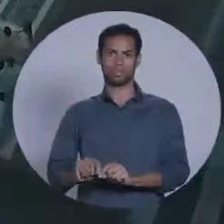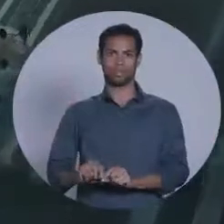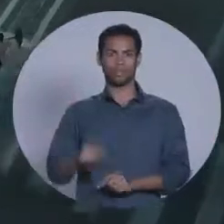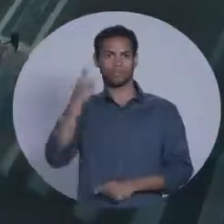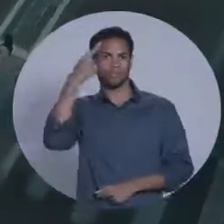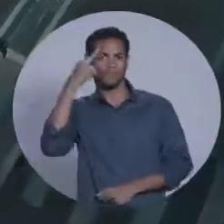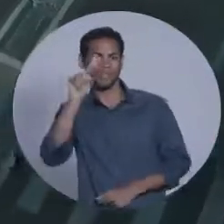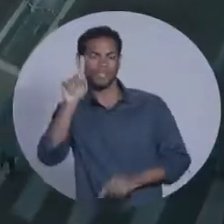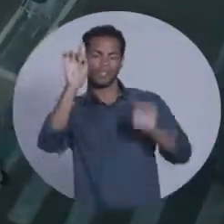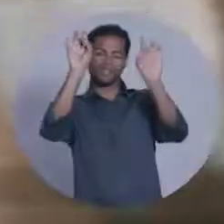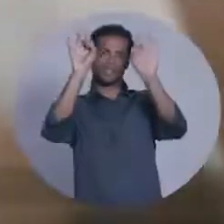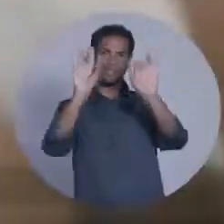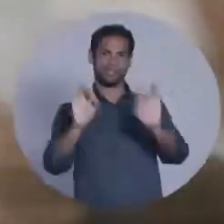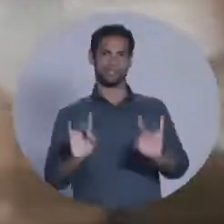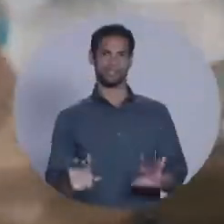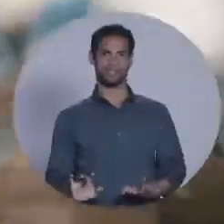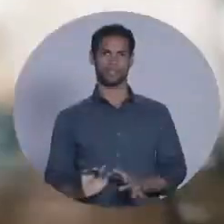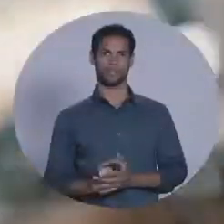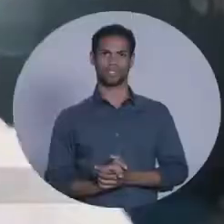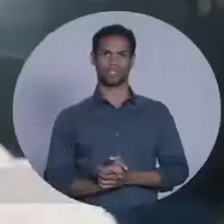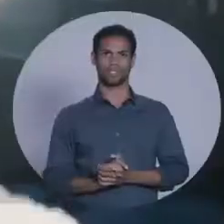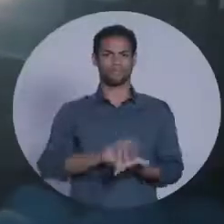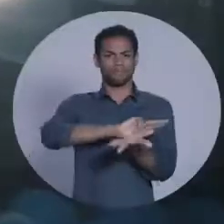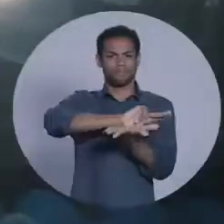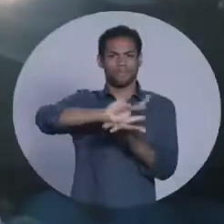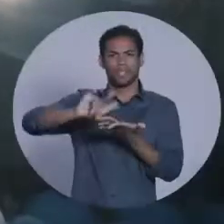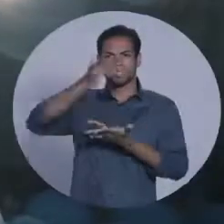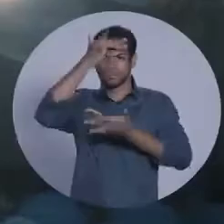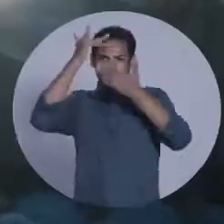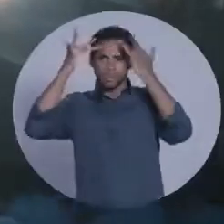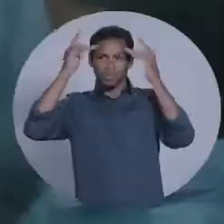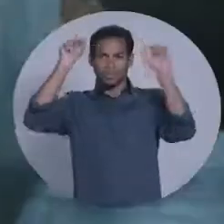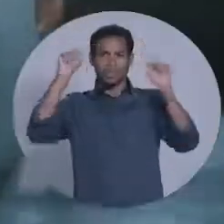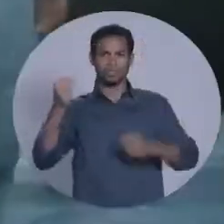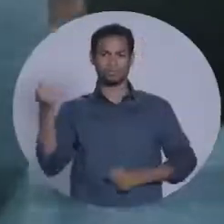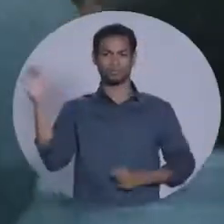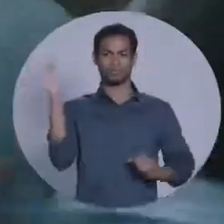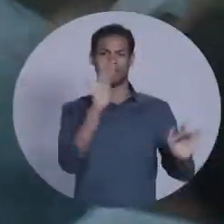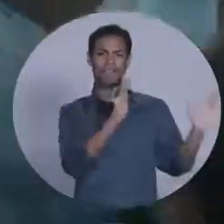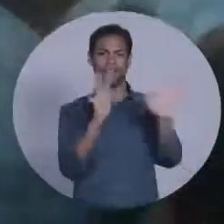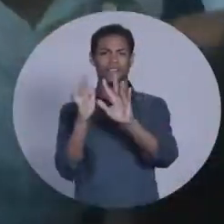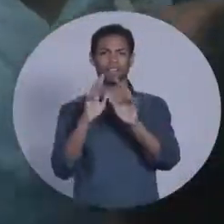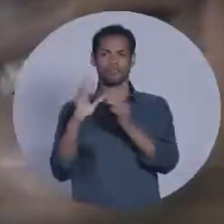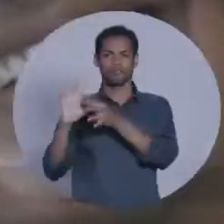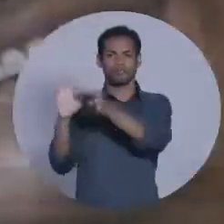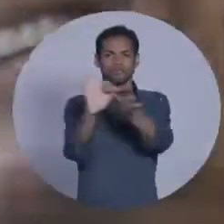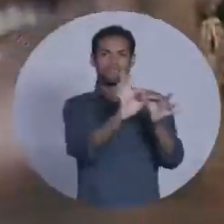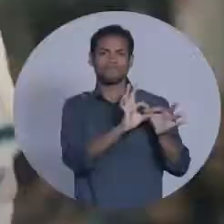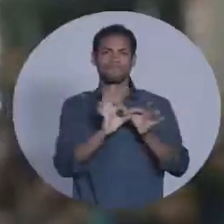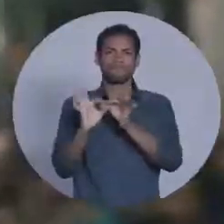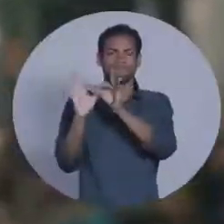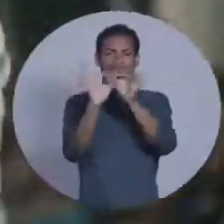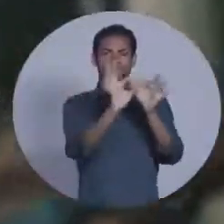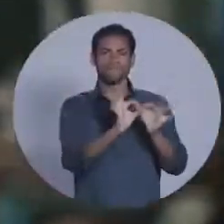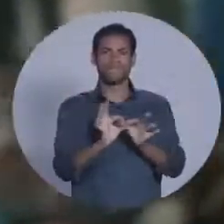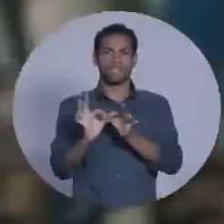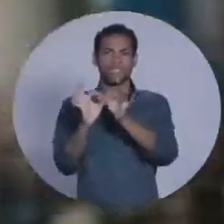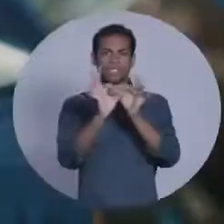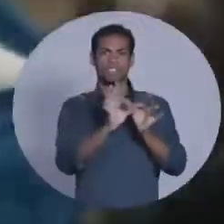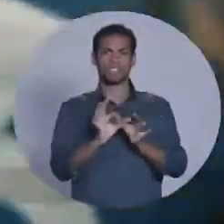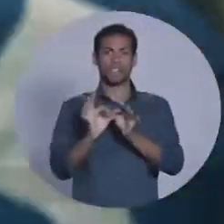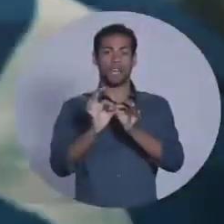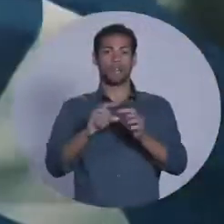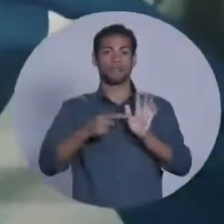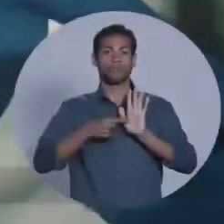dia pra lá de especial! Milhares de sergipanas e sergipanos uniram suas vozes e corações